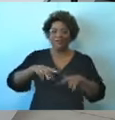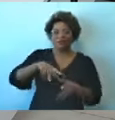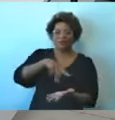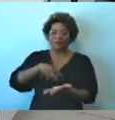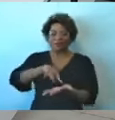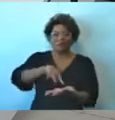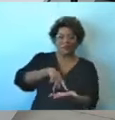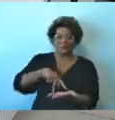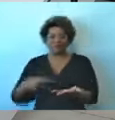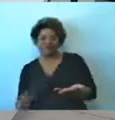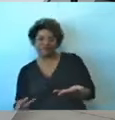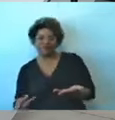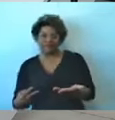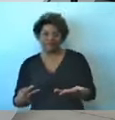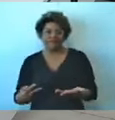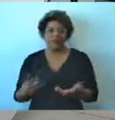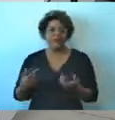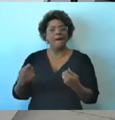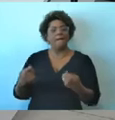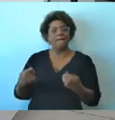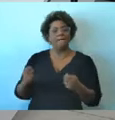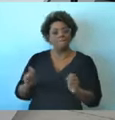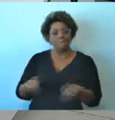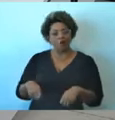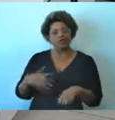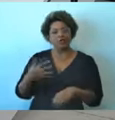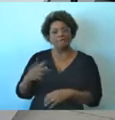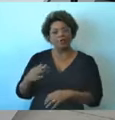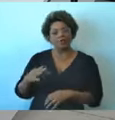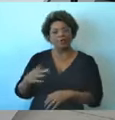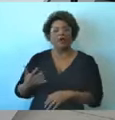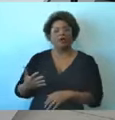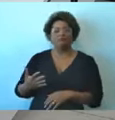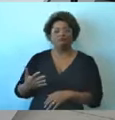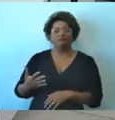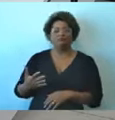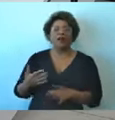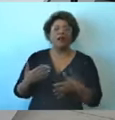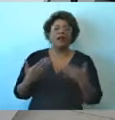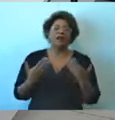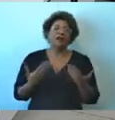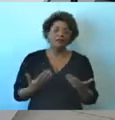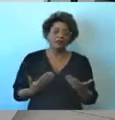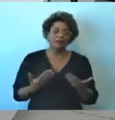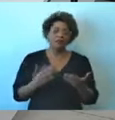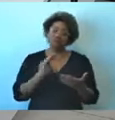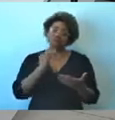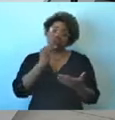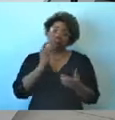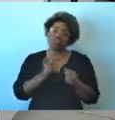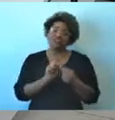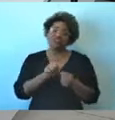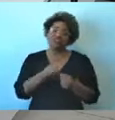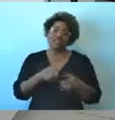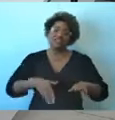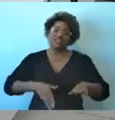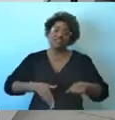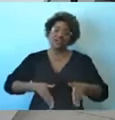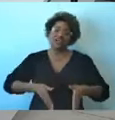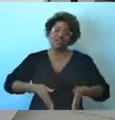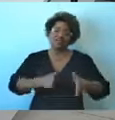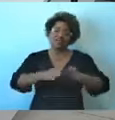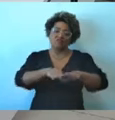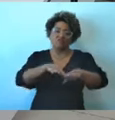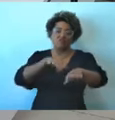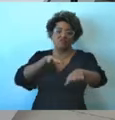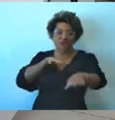uma sugestão seria essa faixa chegando nos motobox. Não sei se é possível. Isso é válido, Júnior, a